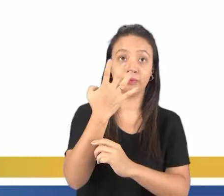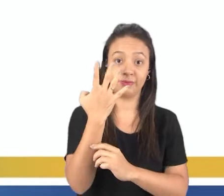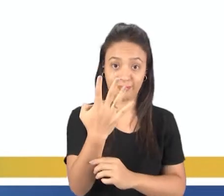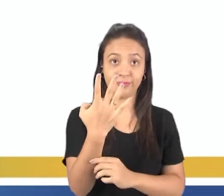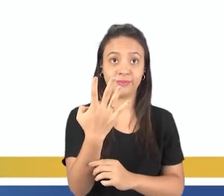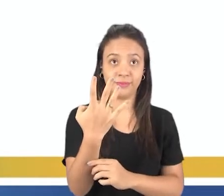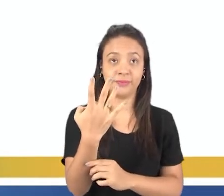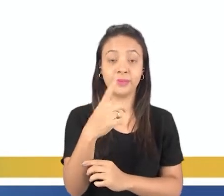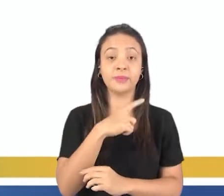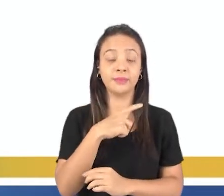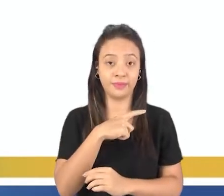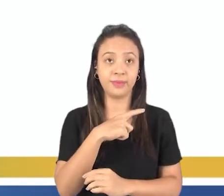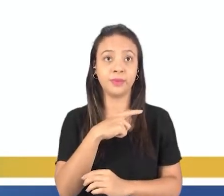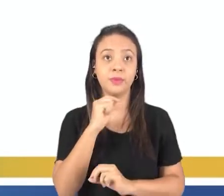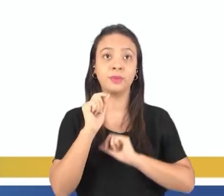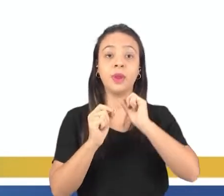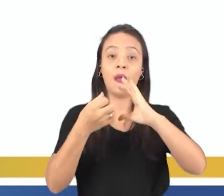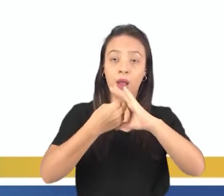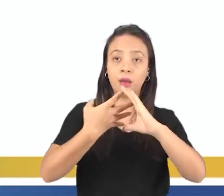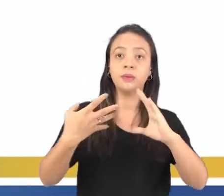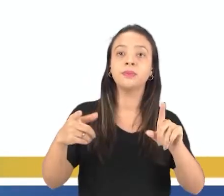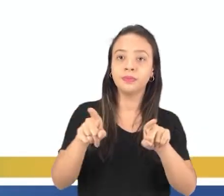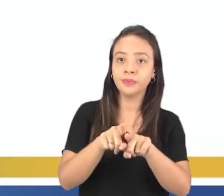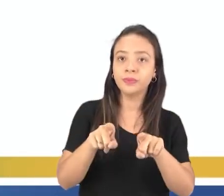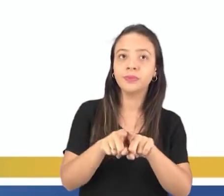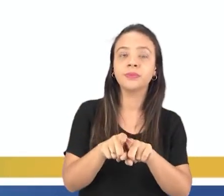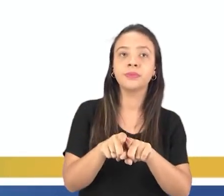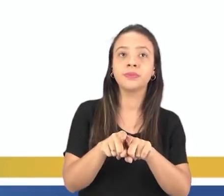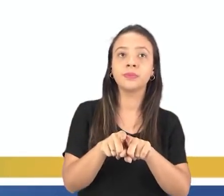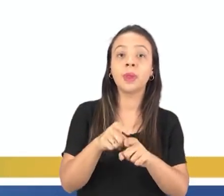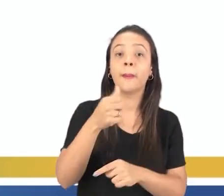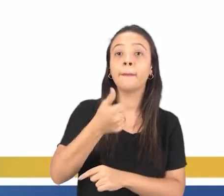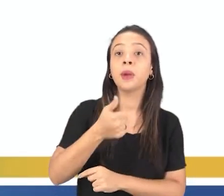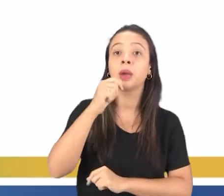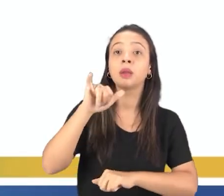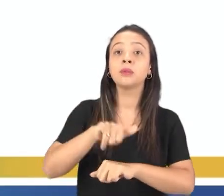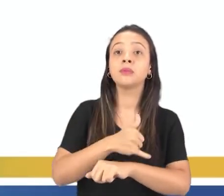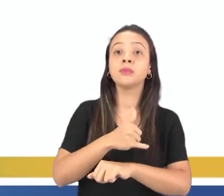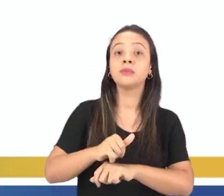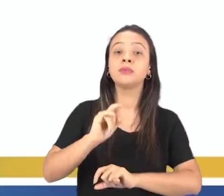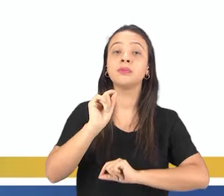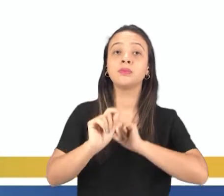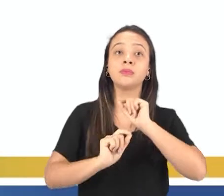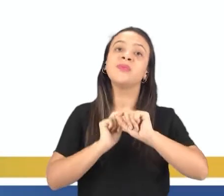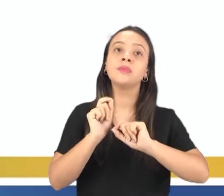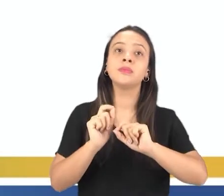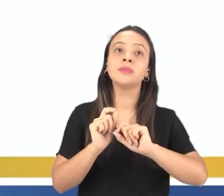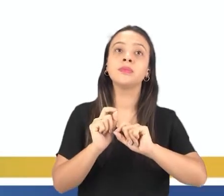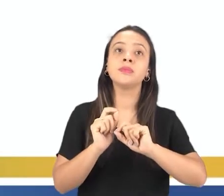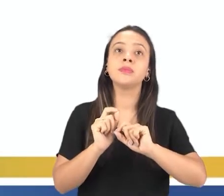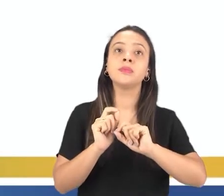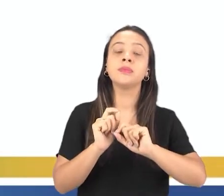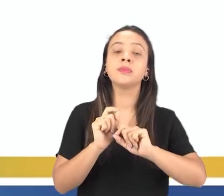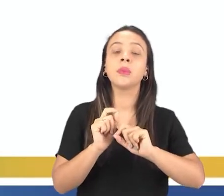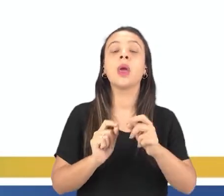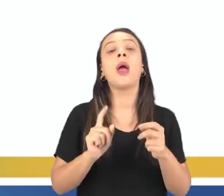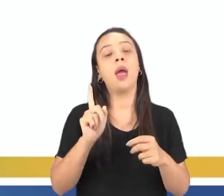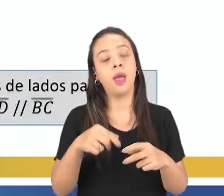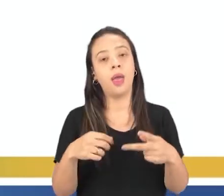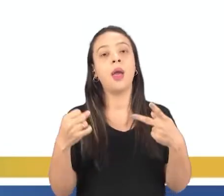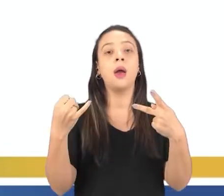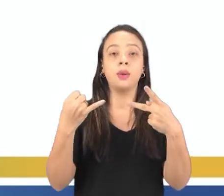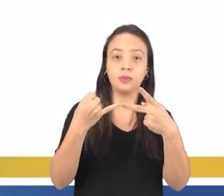4 lados, né? E eles são classificados de algumas formas. A primeira forma que nós vimos foi o paralelogramo, né?